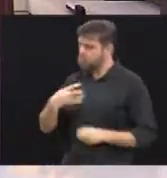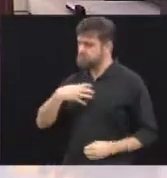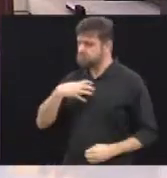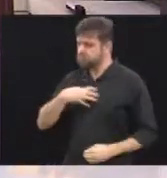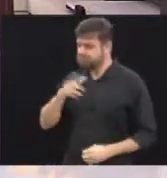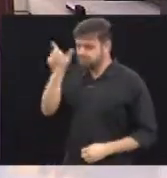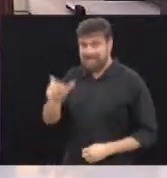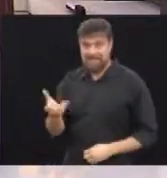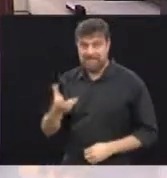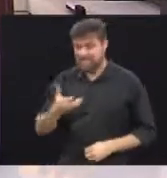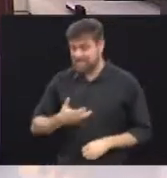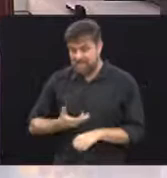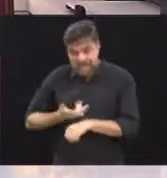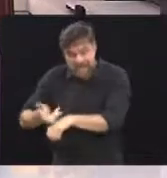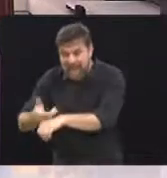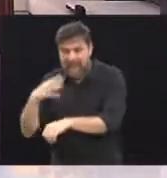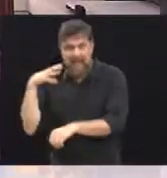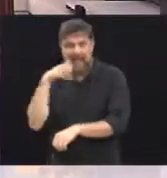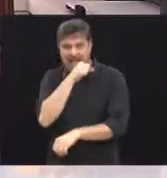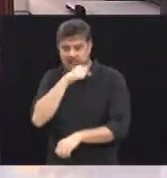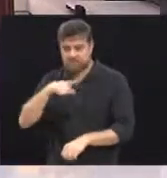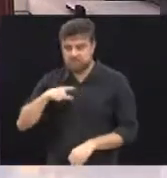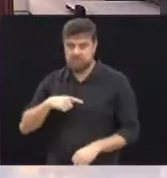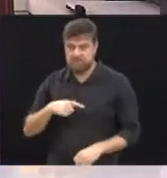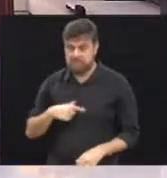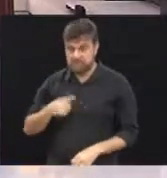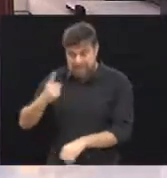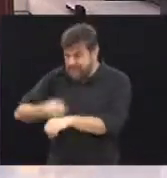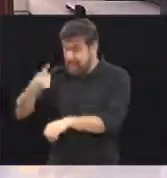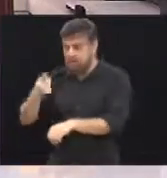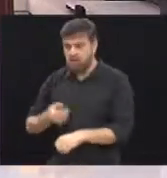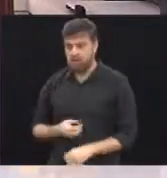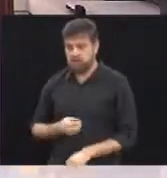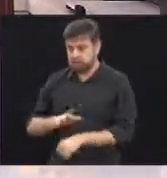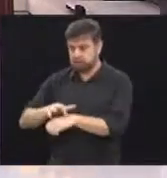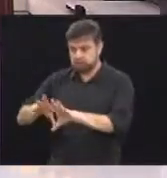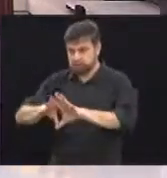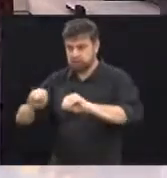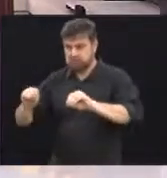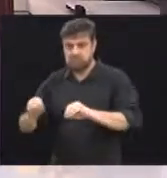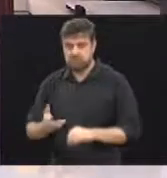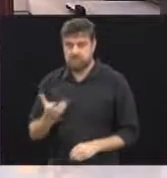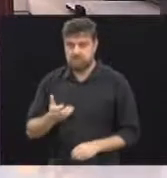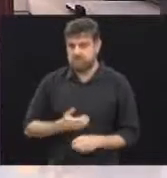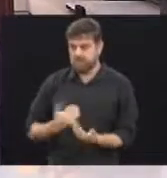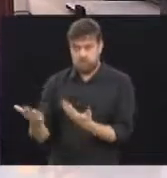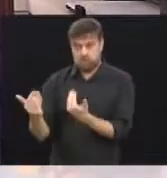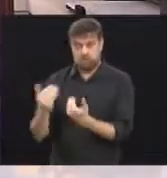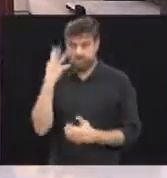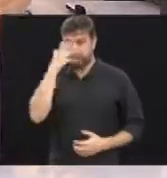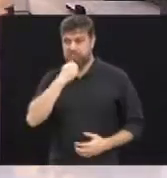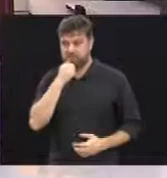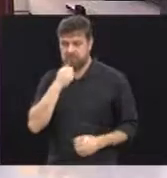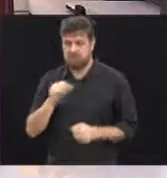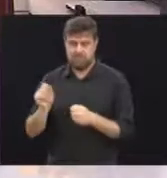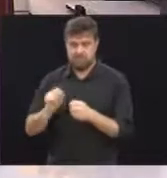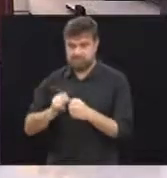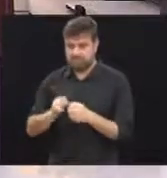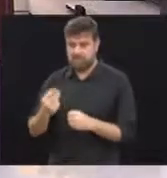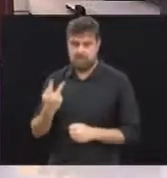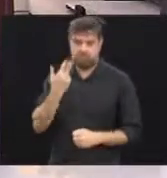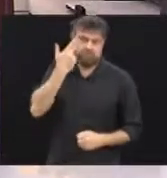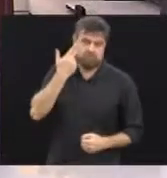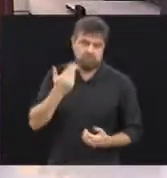quer um tratamento definitivo, tem um perfil mais imediatista, né? Eu quero um tratamento, quero fazer uma cirurgia e resolver. Aí já vai para a